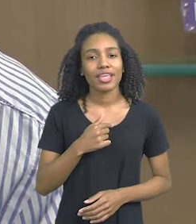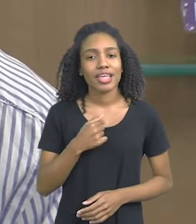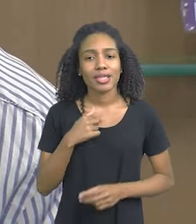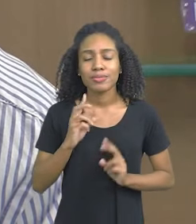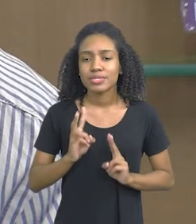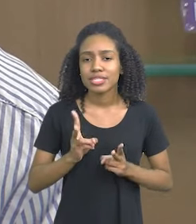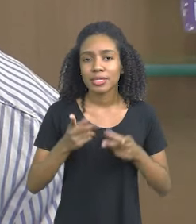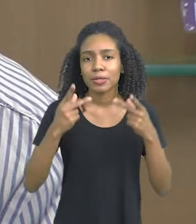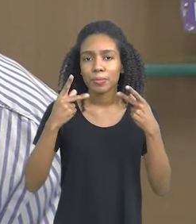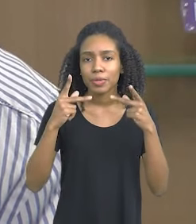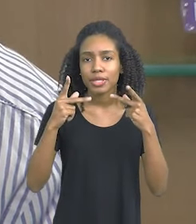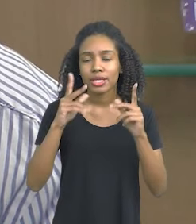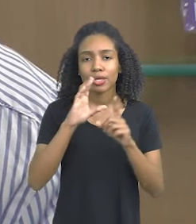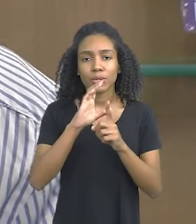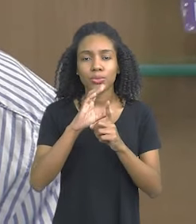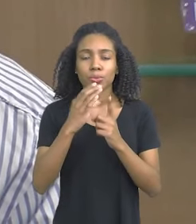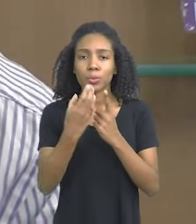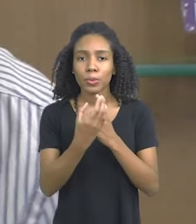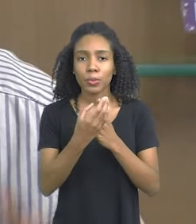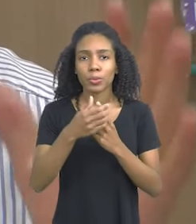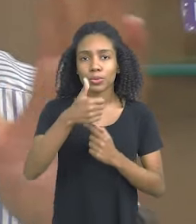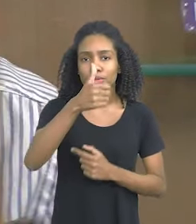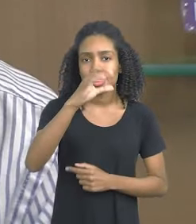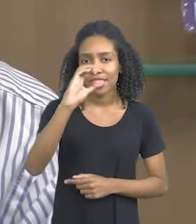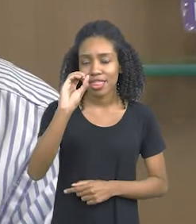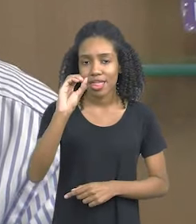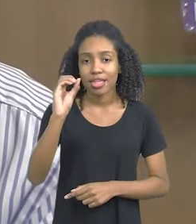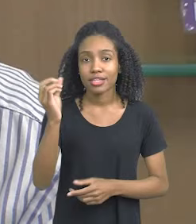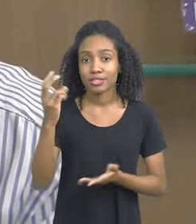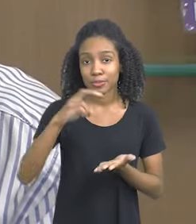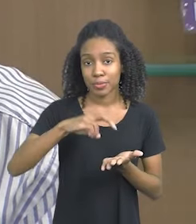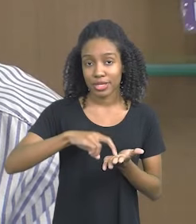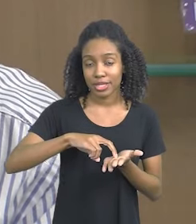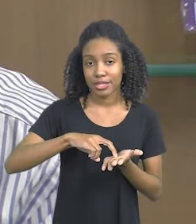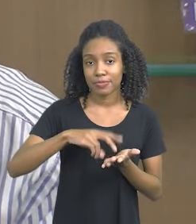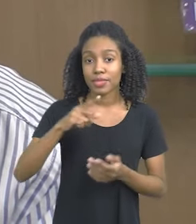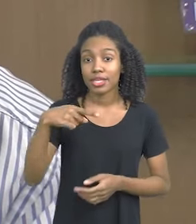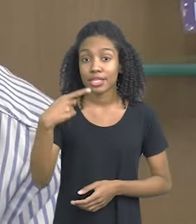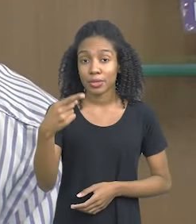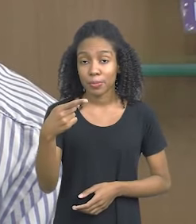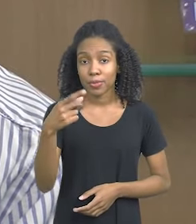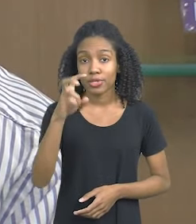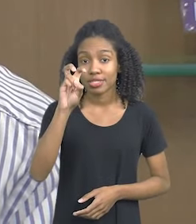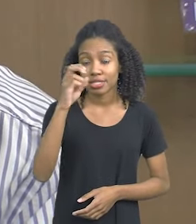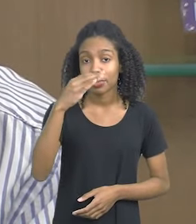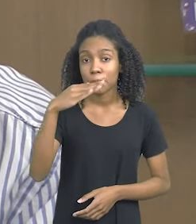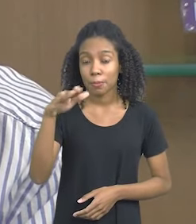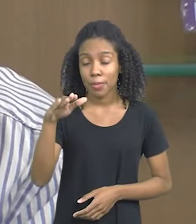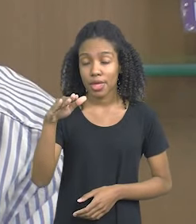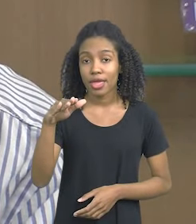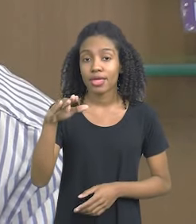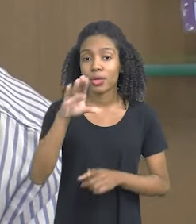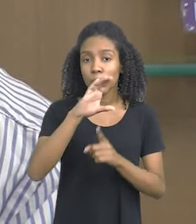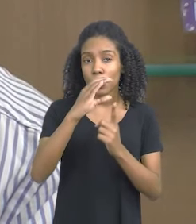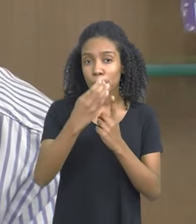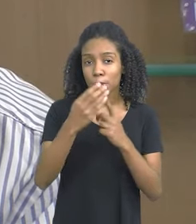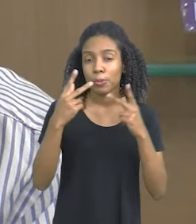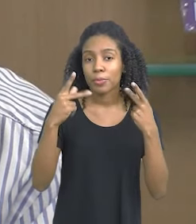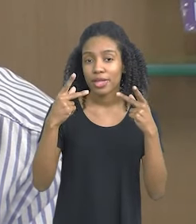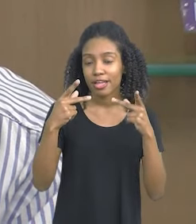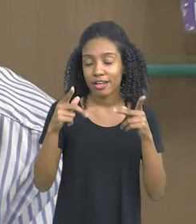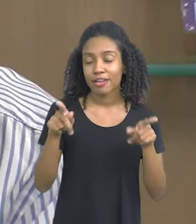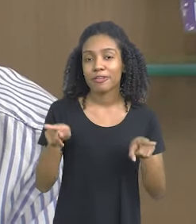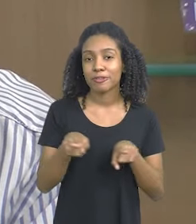está no culto das 7h30 da manhã. E depois estou às 17h30 pregando sobre o poderoso nome